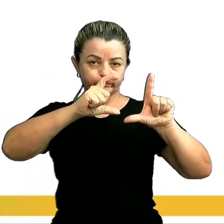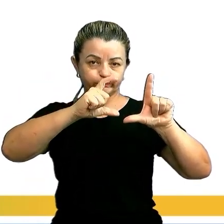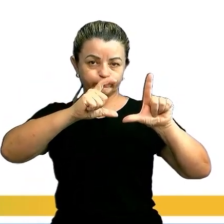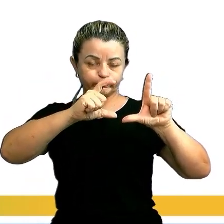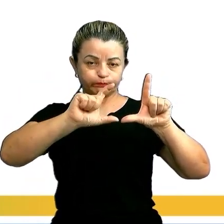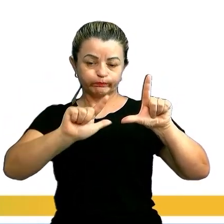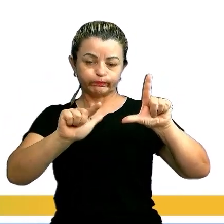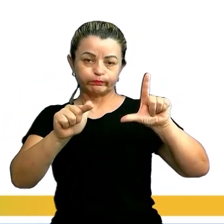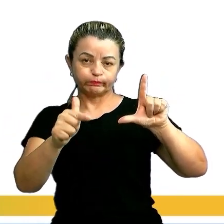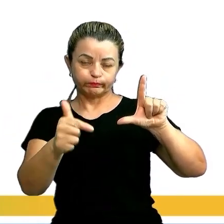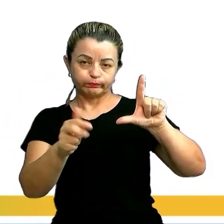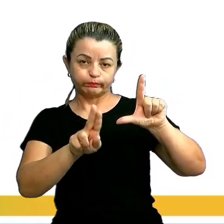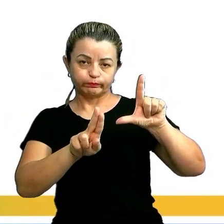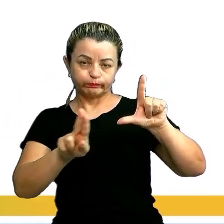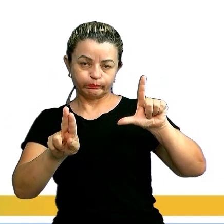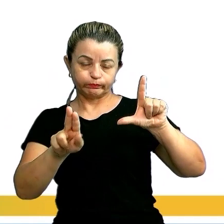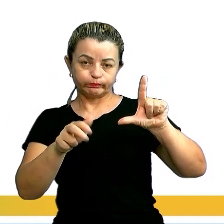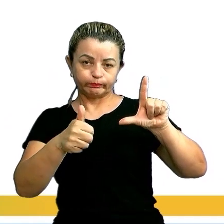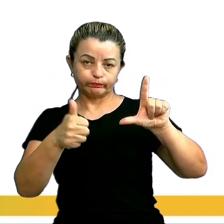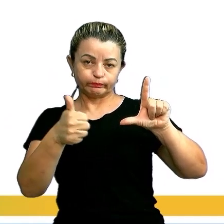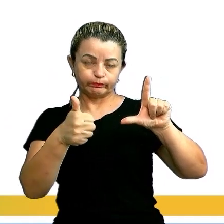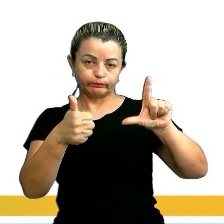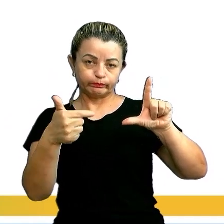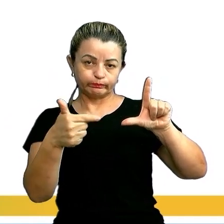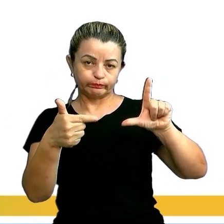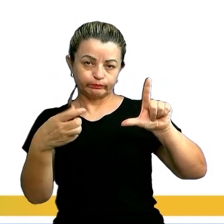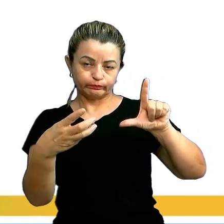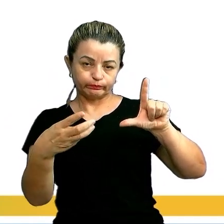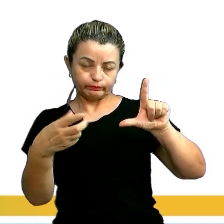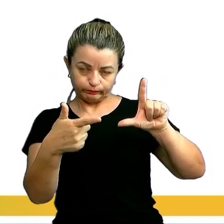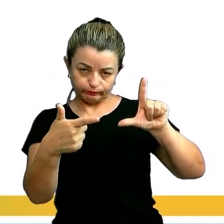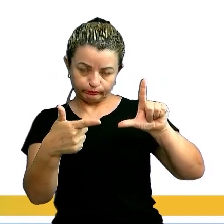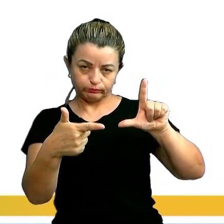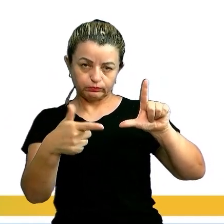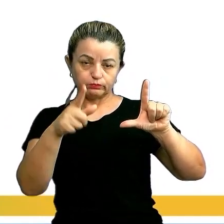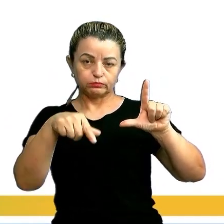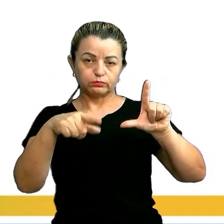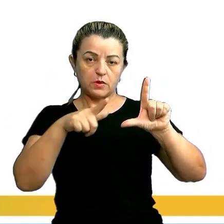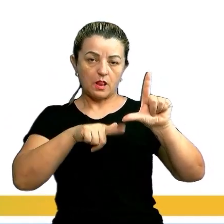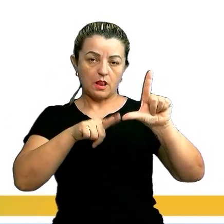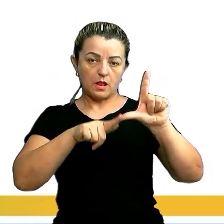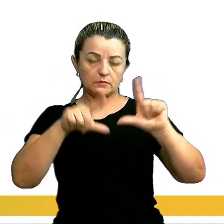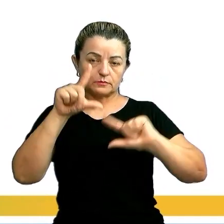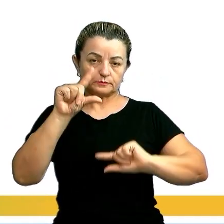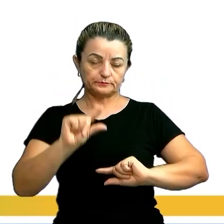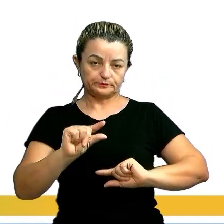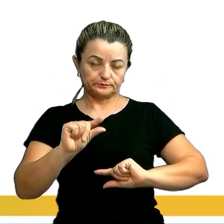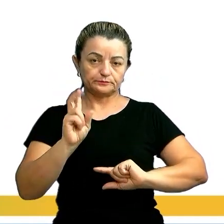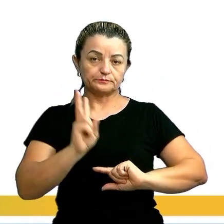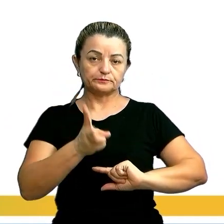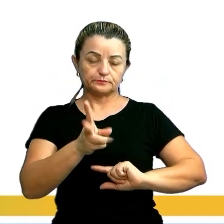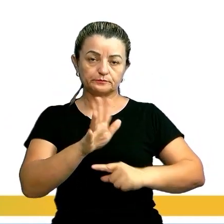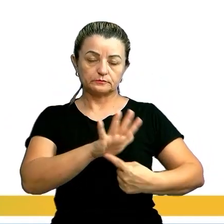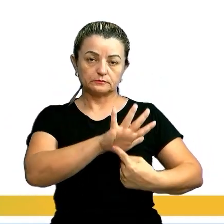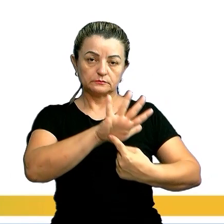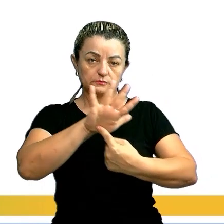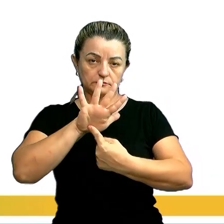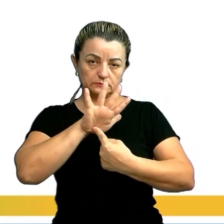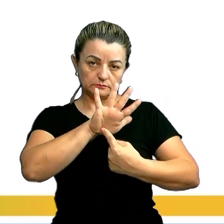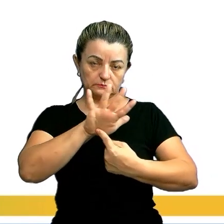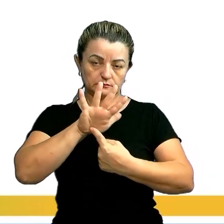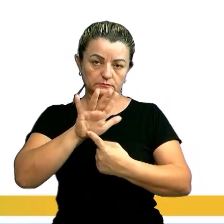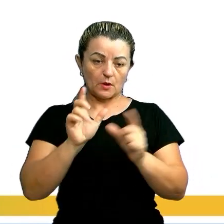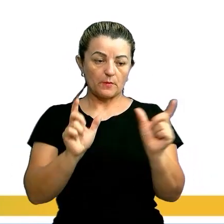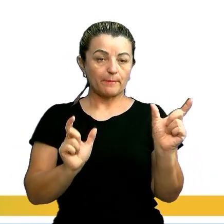do primeiro nome quanto do segundo nome, serão minúsculas. Esse primeiro nome vai sempre indicar